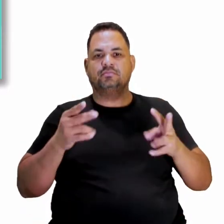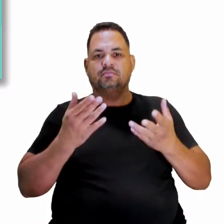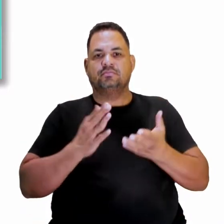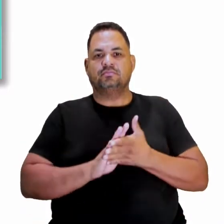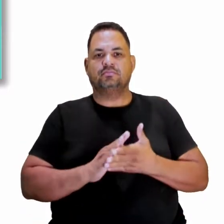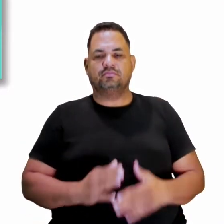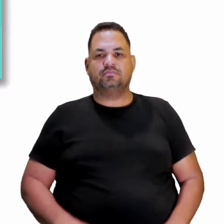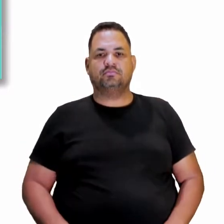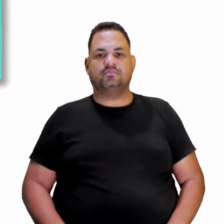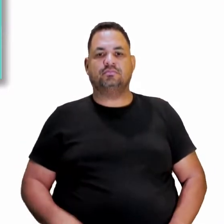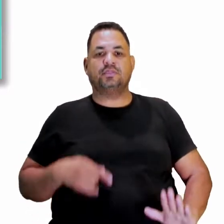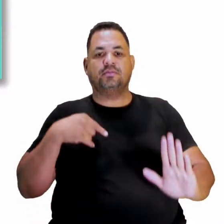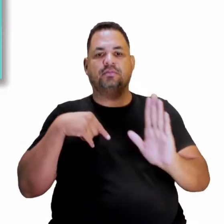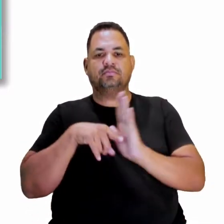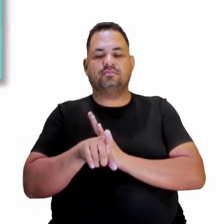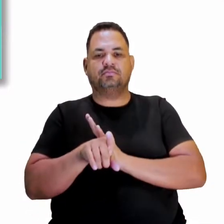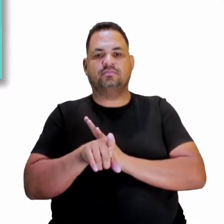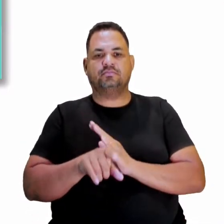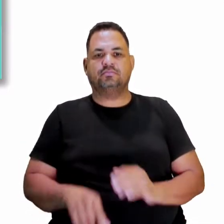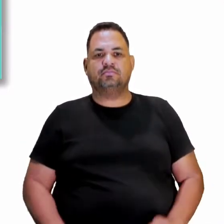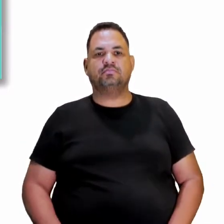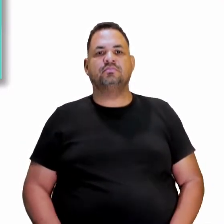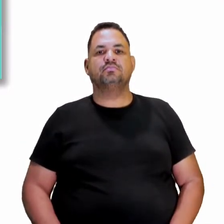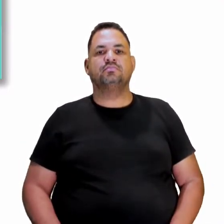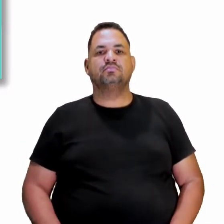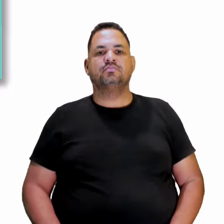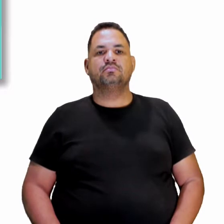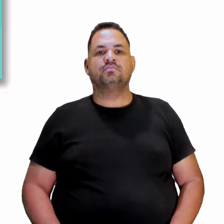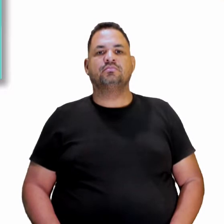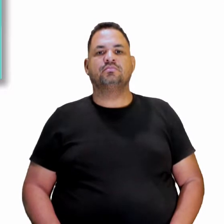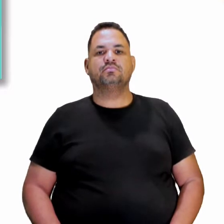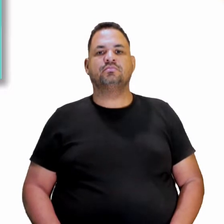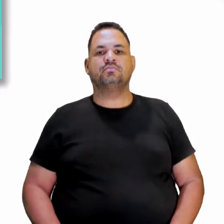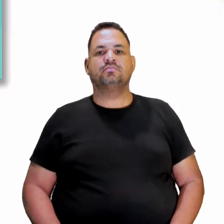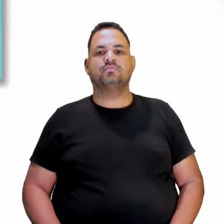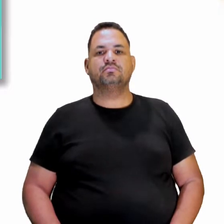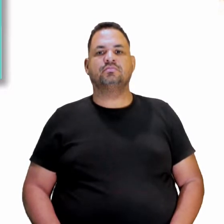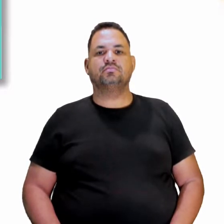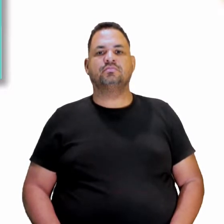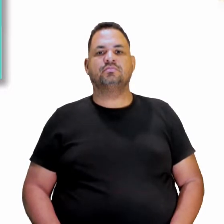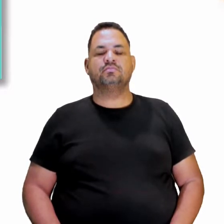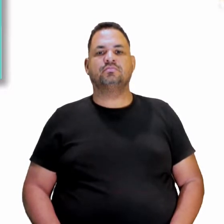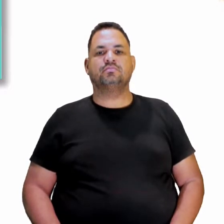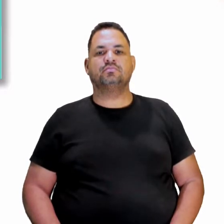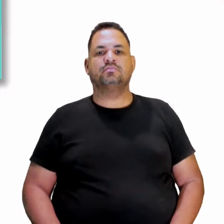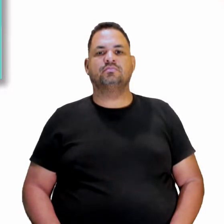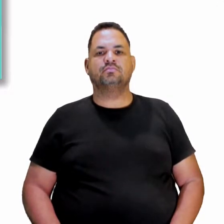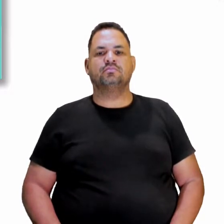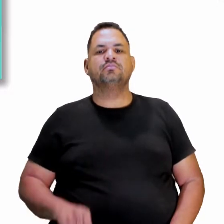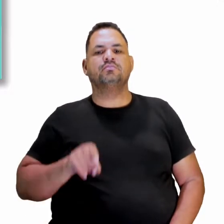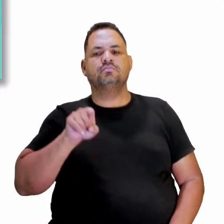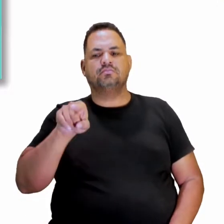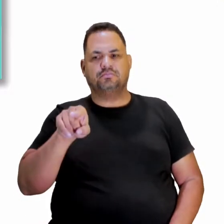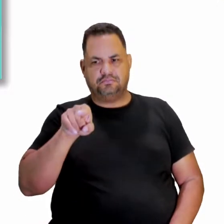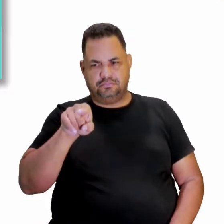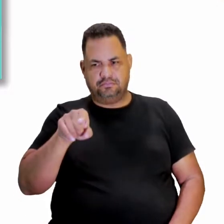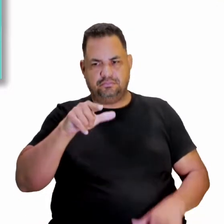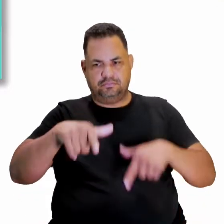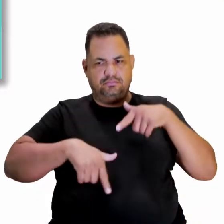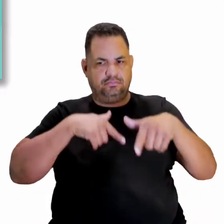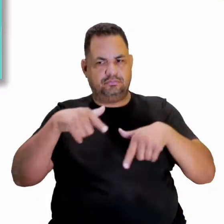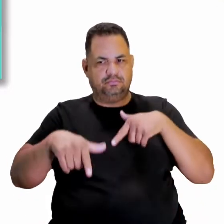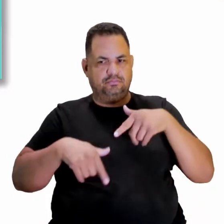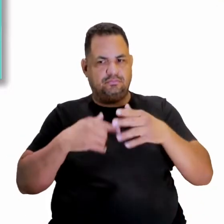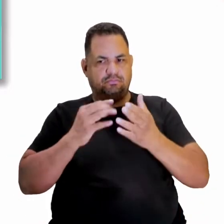uma question, é uma pergunta que diz o seguinte: Did you work last holiday? Você trabalhou no